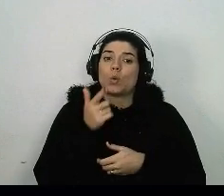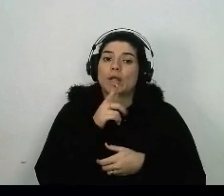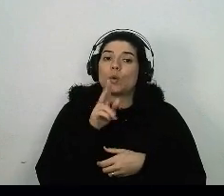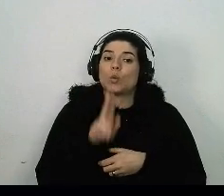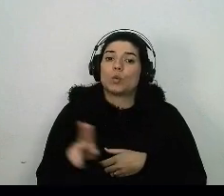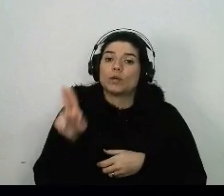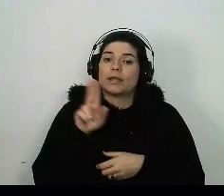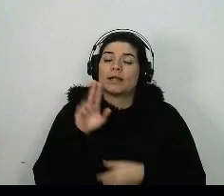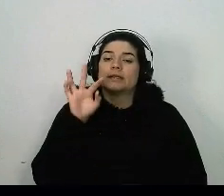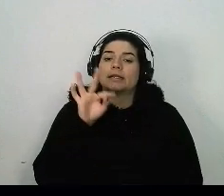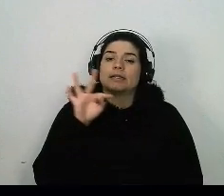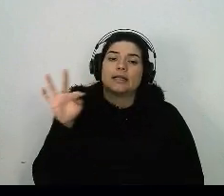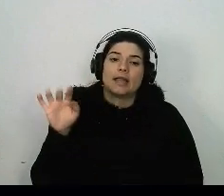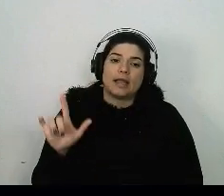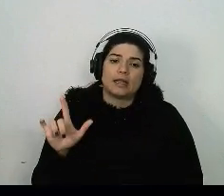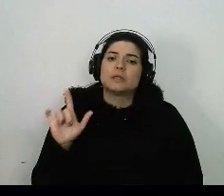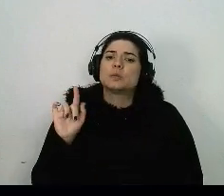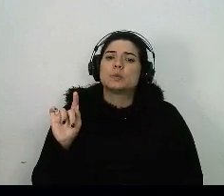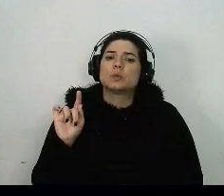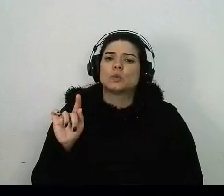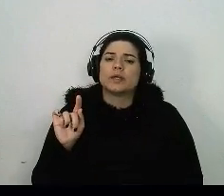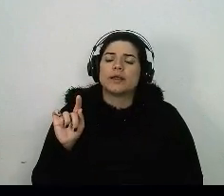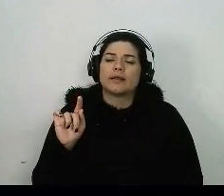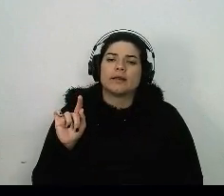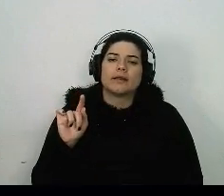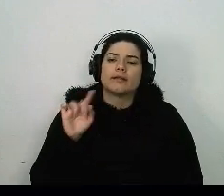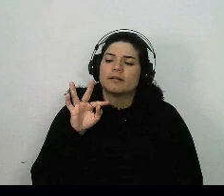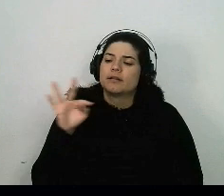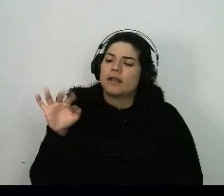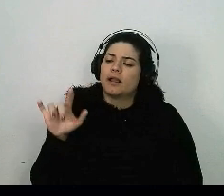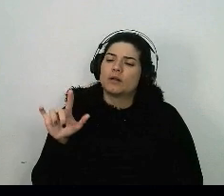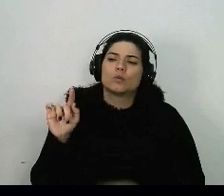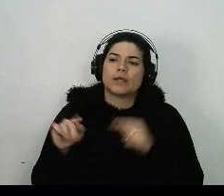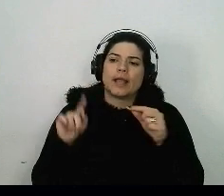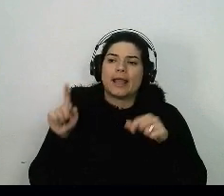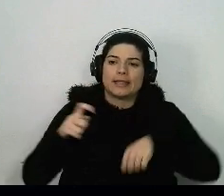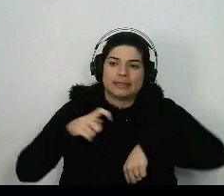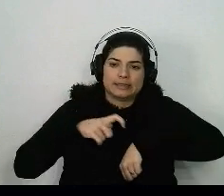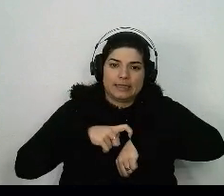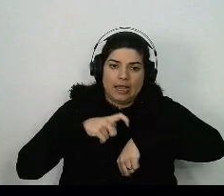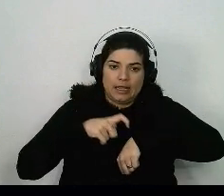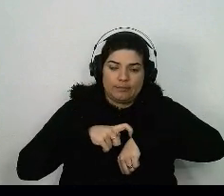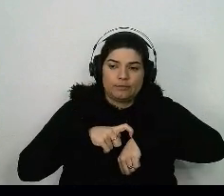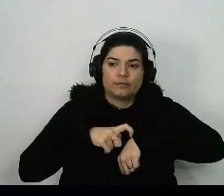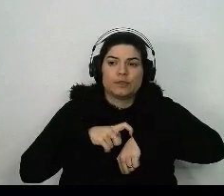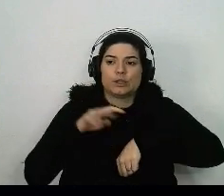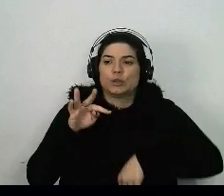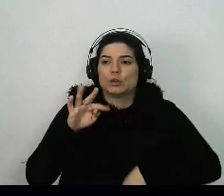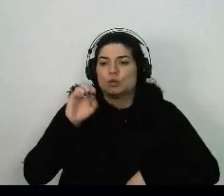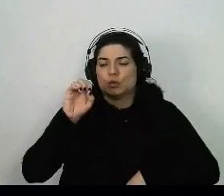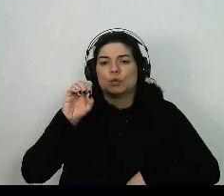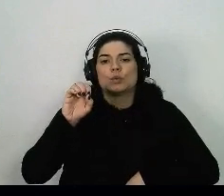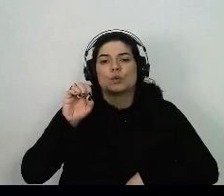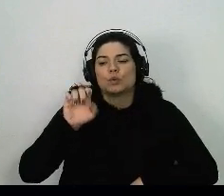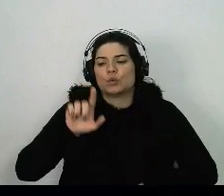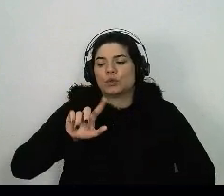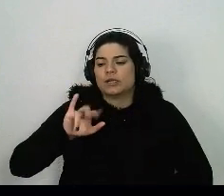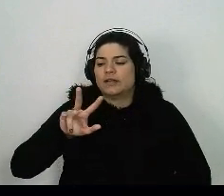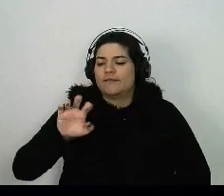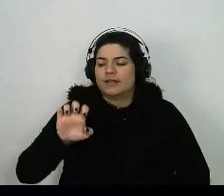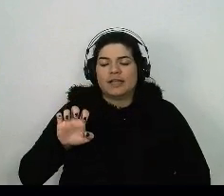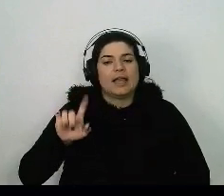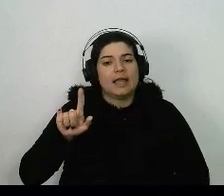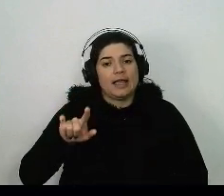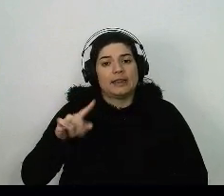TTL, né? O que é o índice de TTL? O TTL é o time to live, né? Então, bem ao pé da letra o tempo de viver do